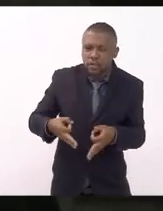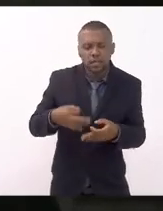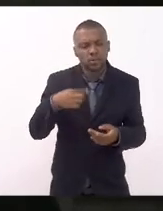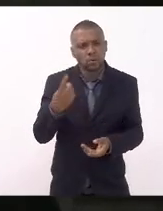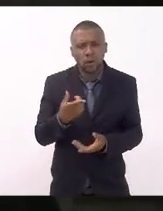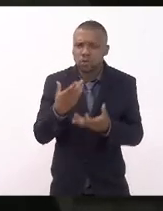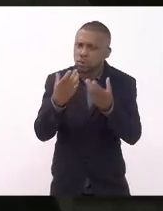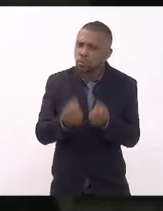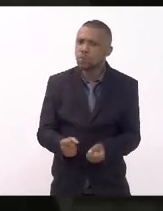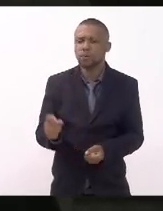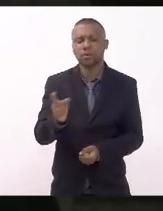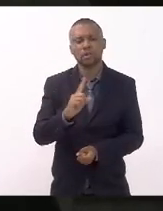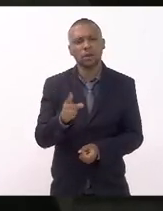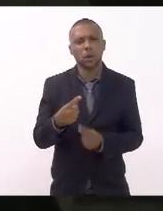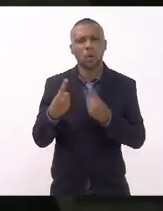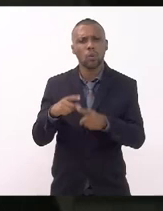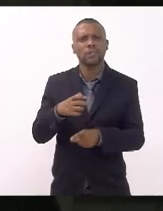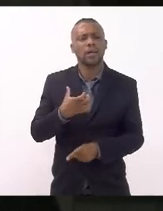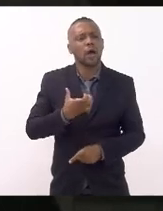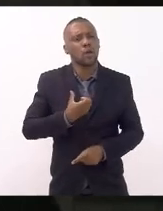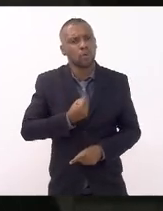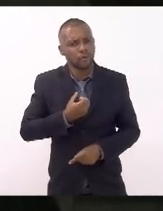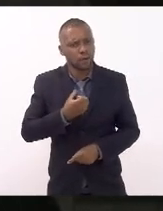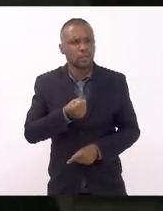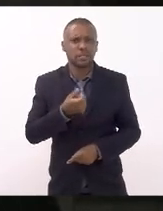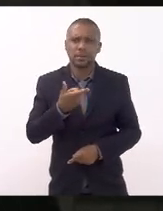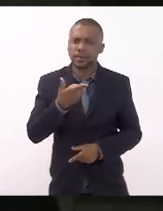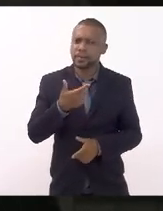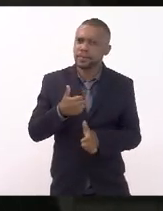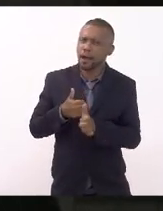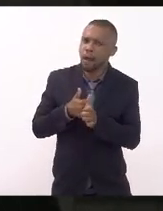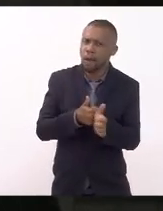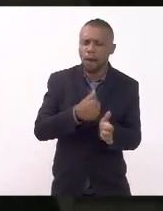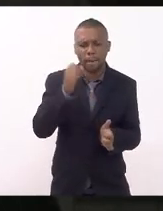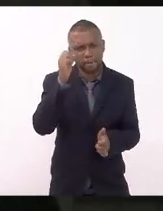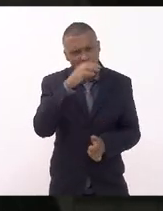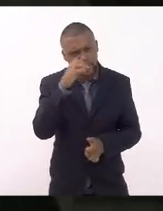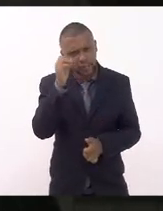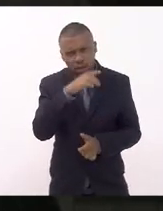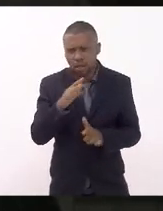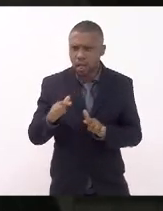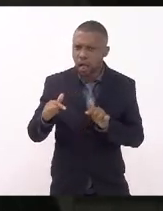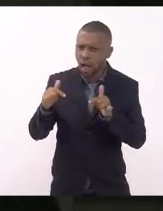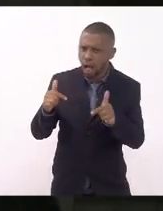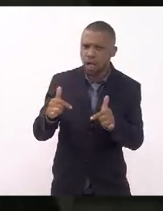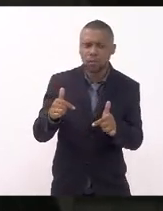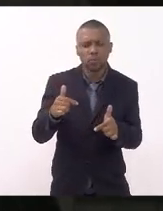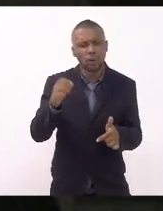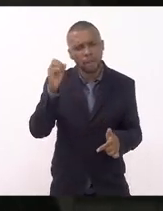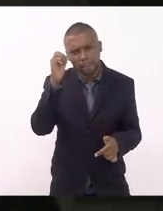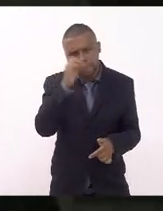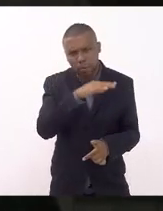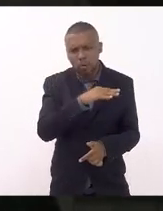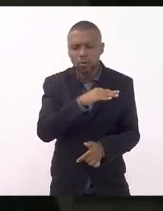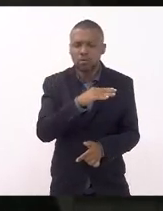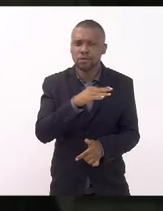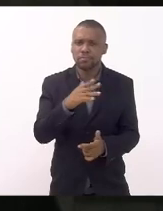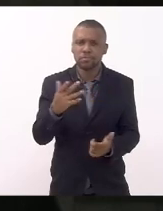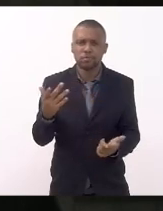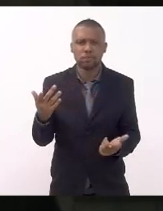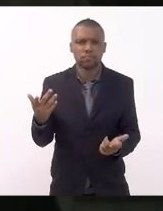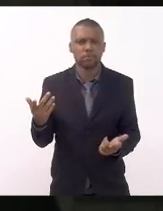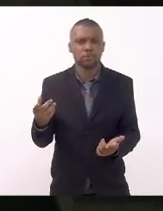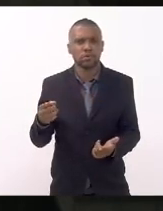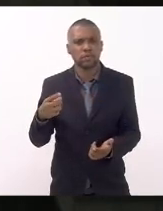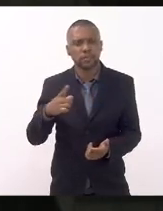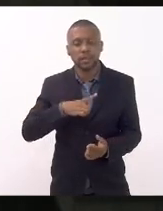indignação contra essa covardia, essa perseguição, esse ato absolutamente despropositado, que